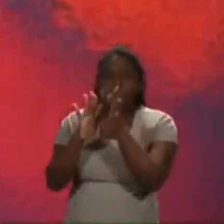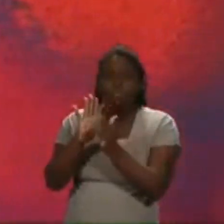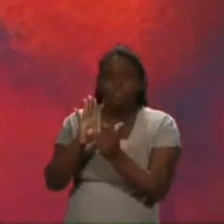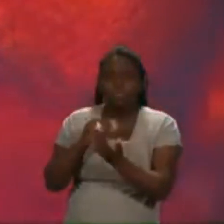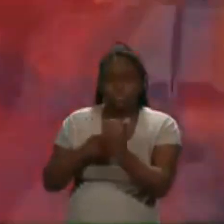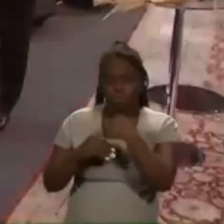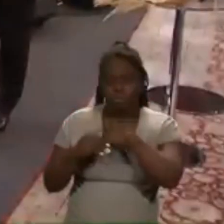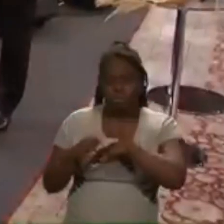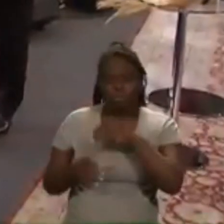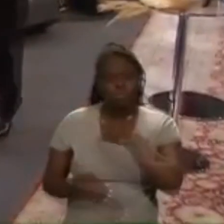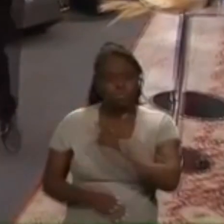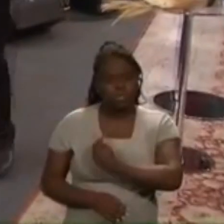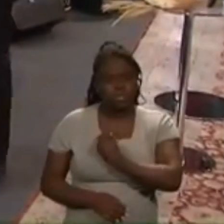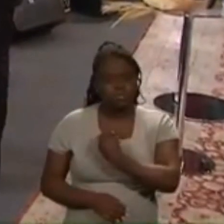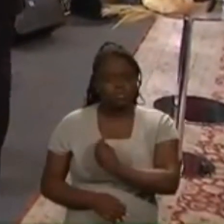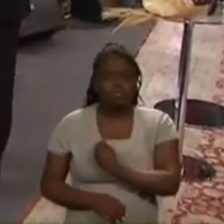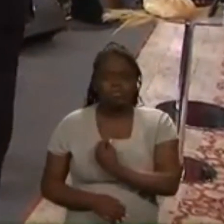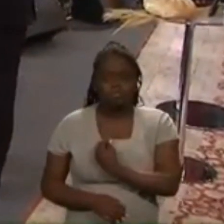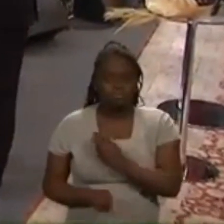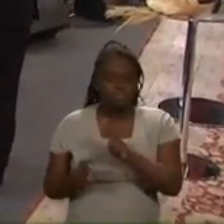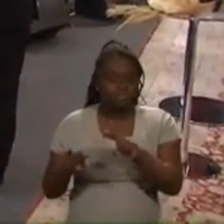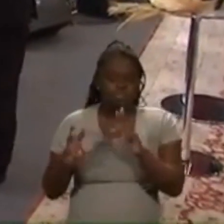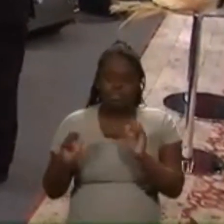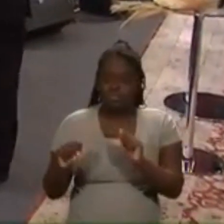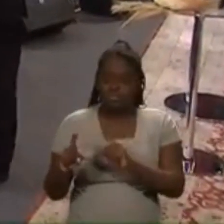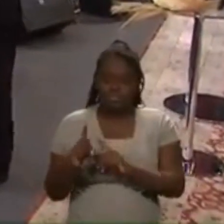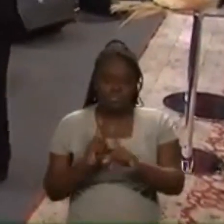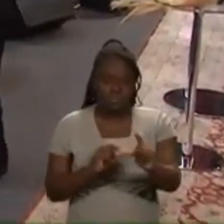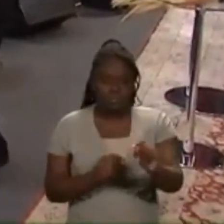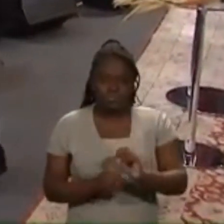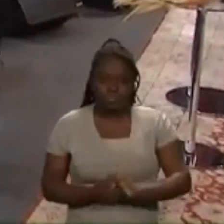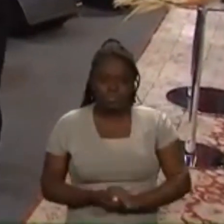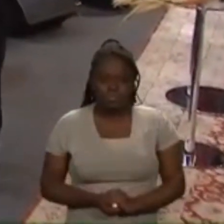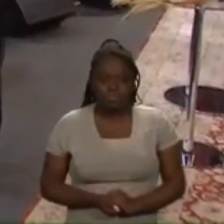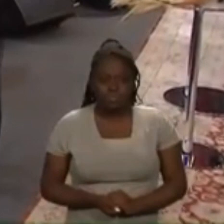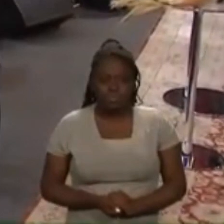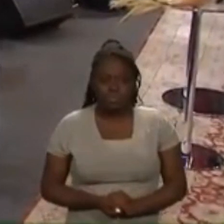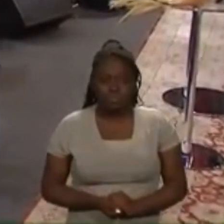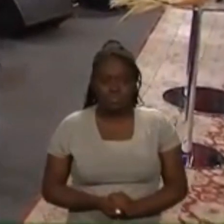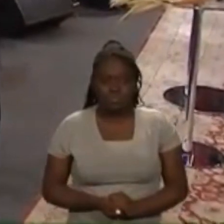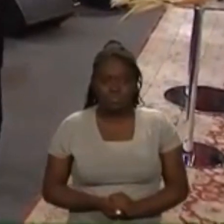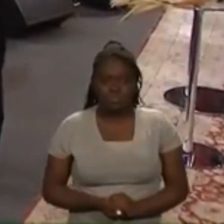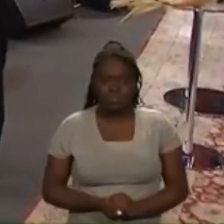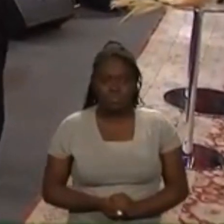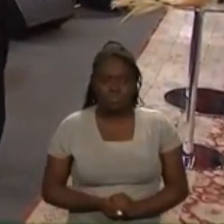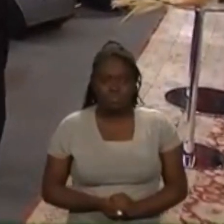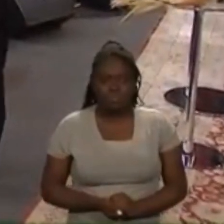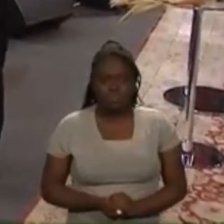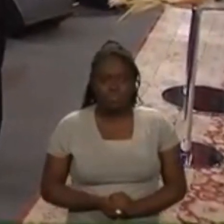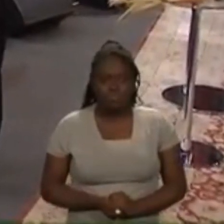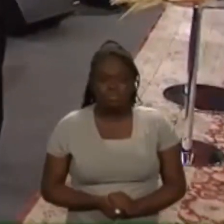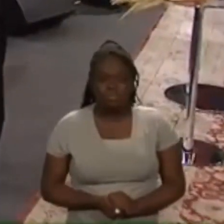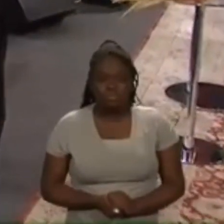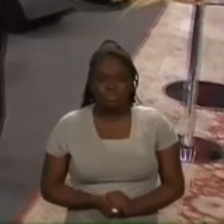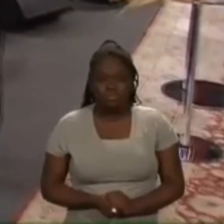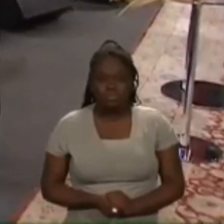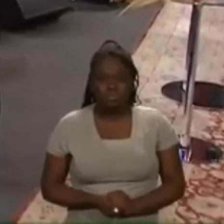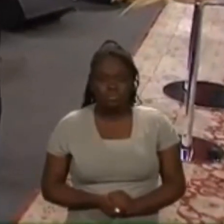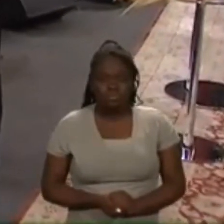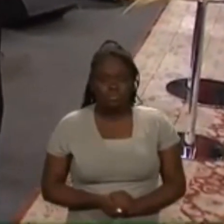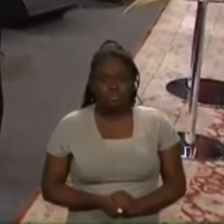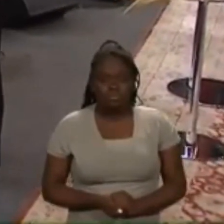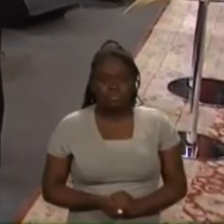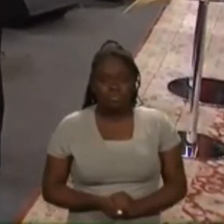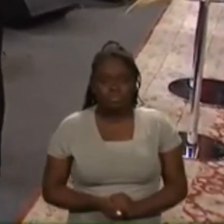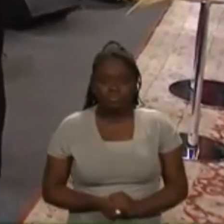Batista ao testemunhar a unção de Jesus. E também foram essas as palavras que proferi no dia 31